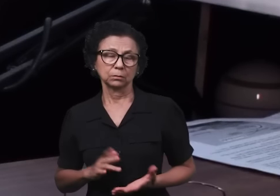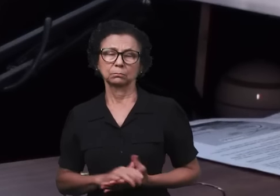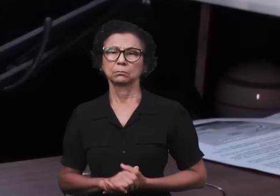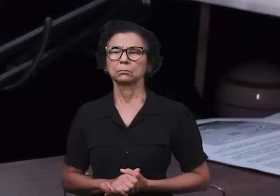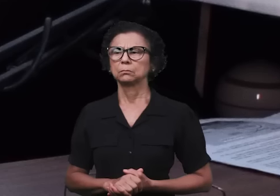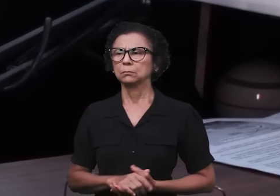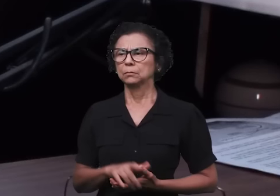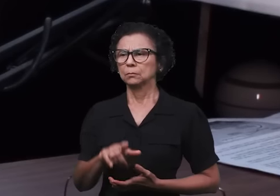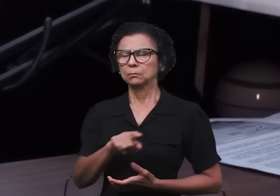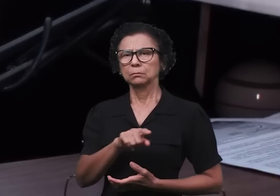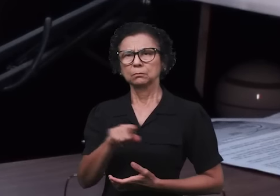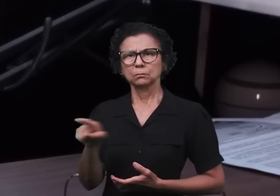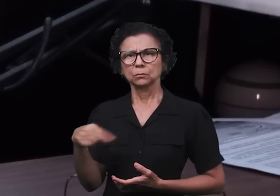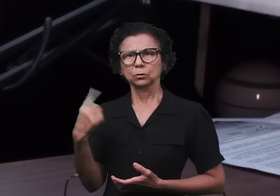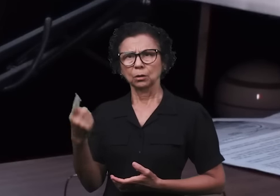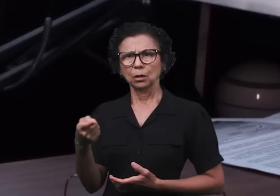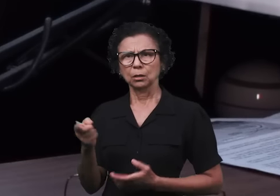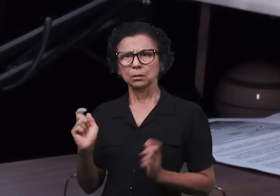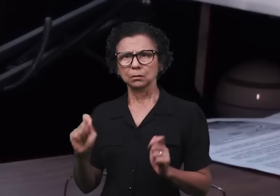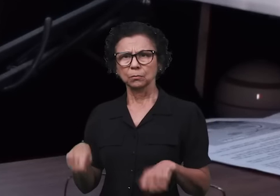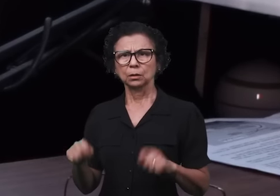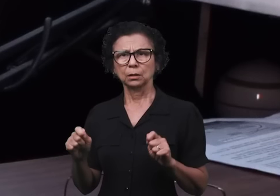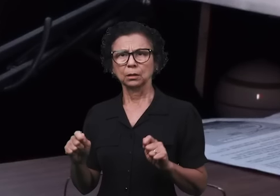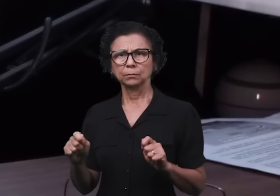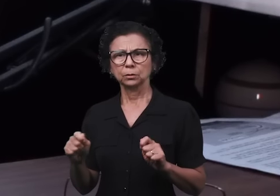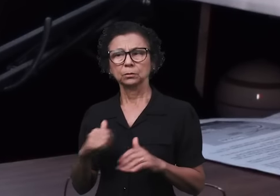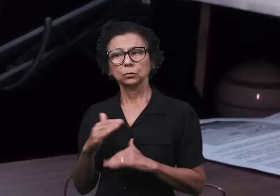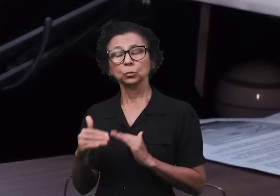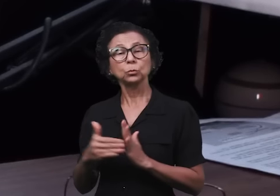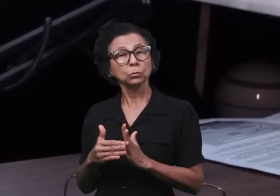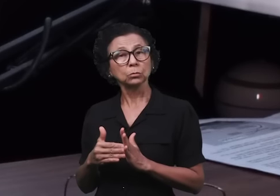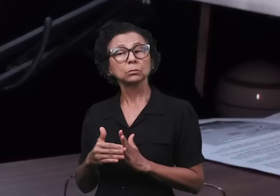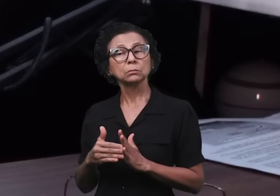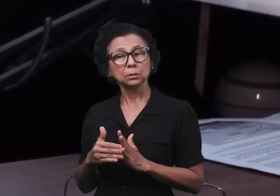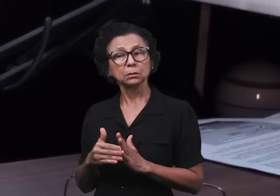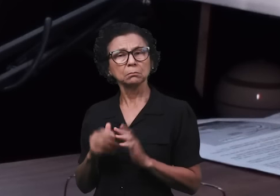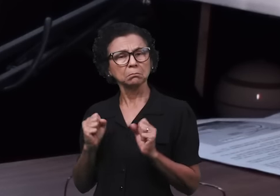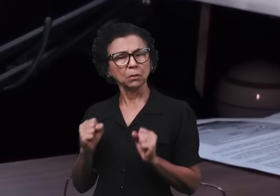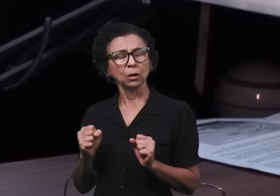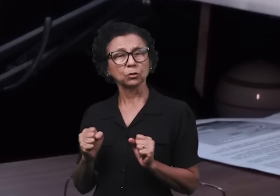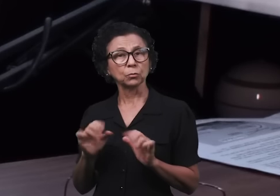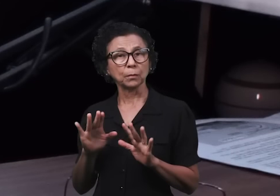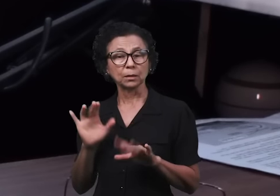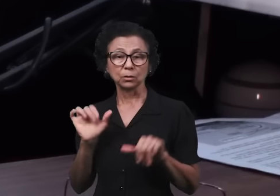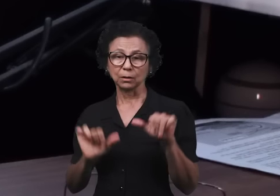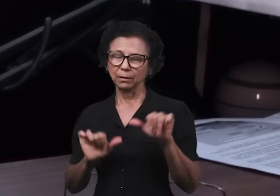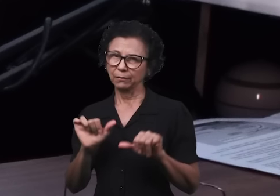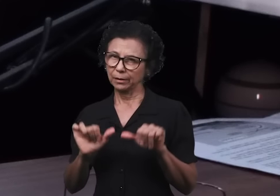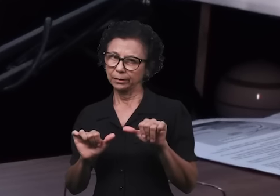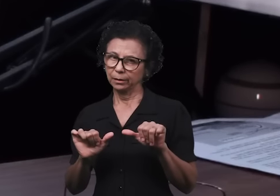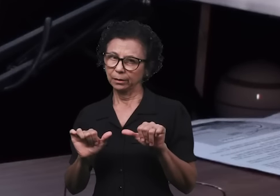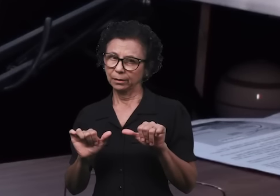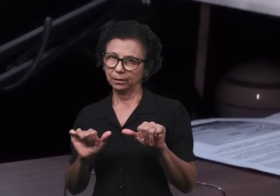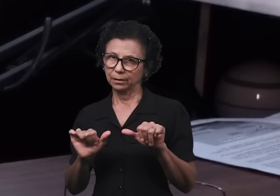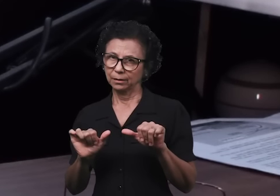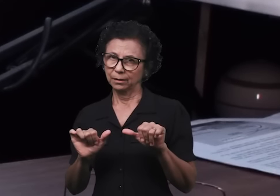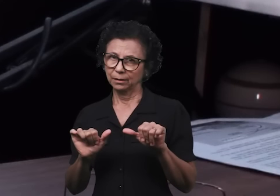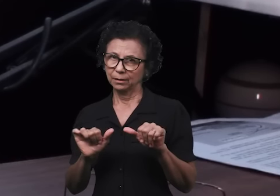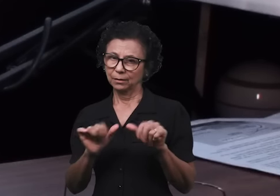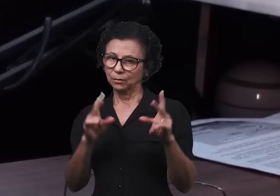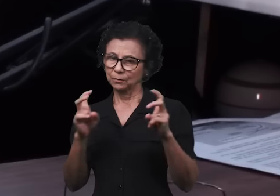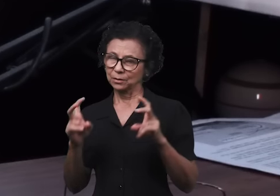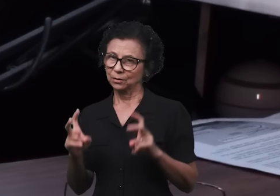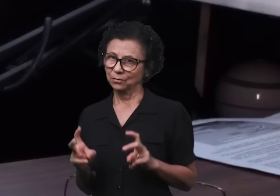a vós é lícito todas as coisas, mas é preciso avaliar, é preciso ter cuidado, né? Nem